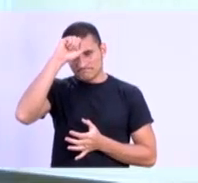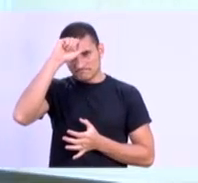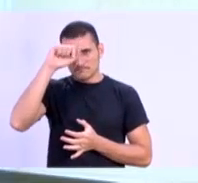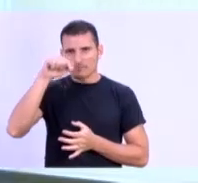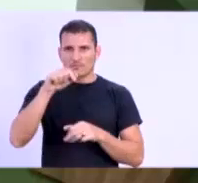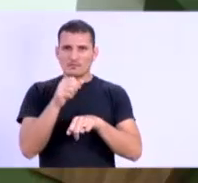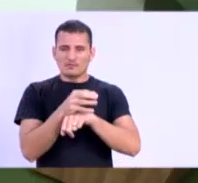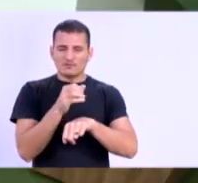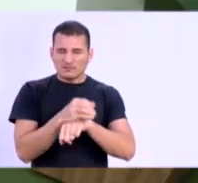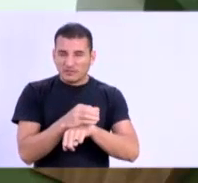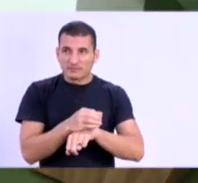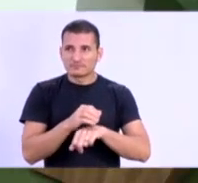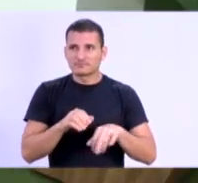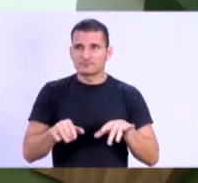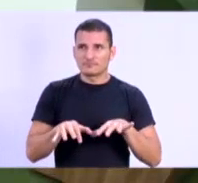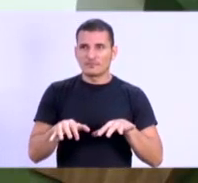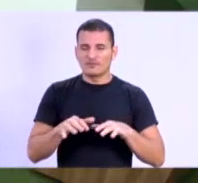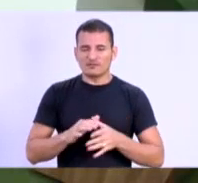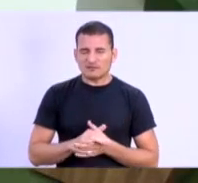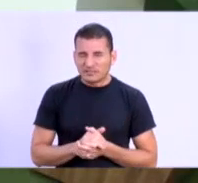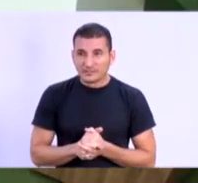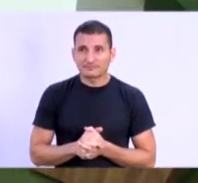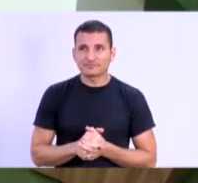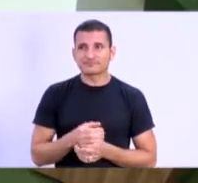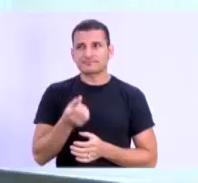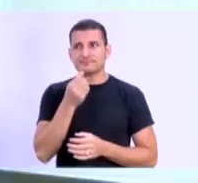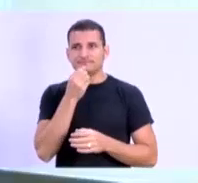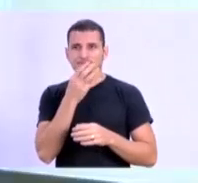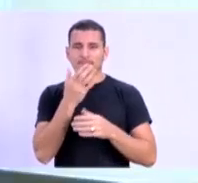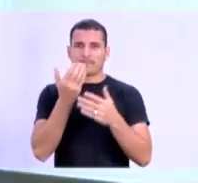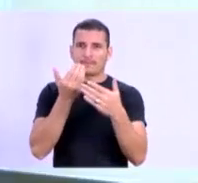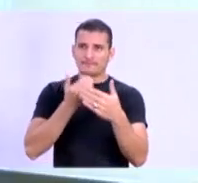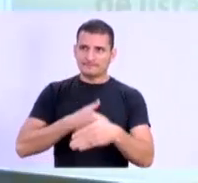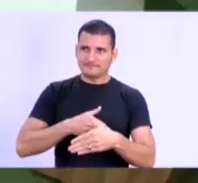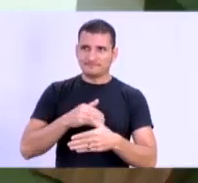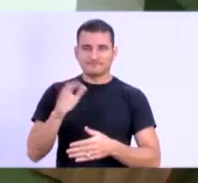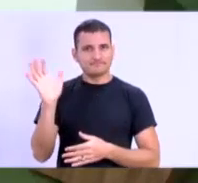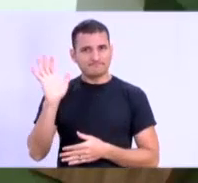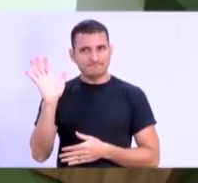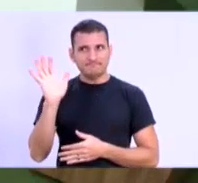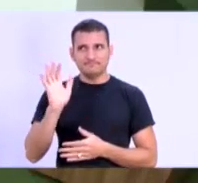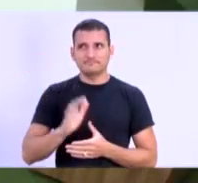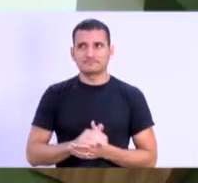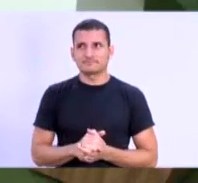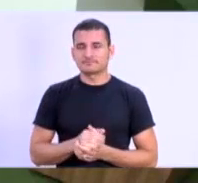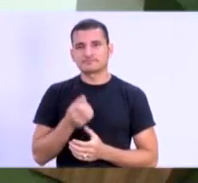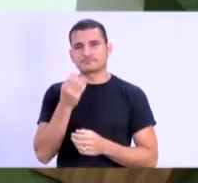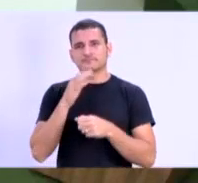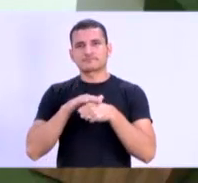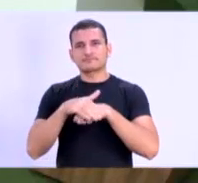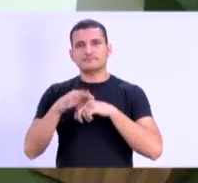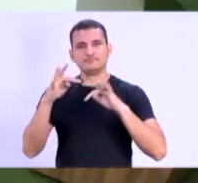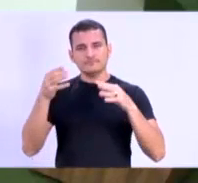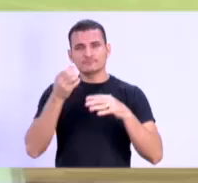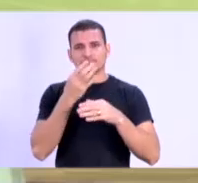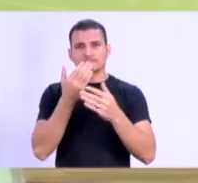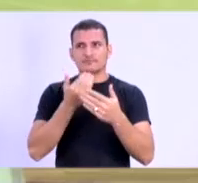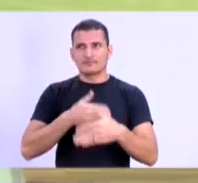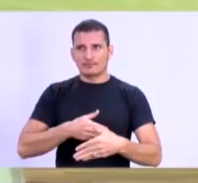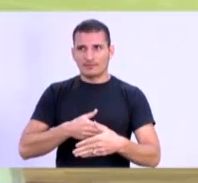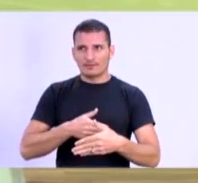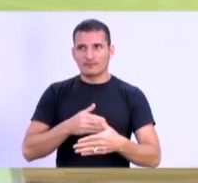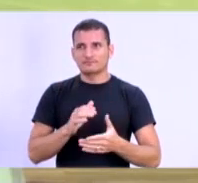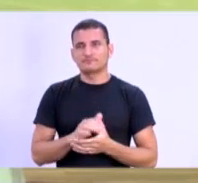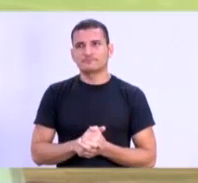orientada a objetos, né, gente? Por fim, boa prova e até mais. Professor? Boa noite a todos, boa prova. Eu sei que foi